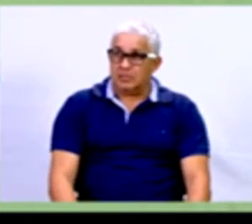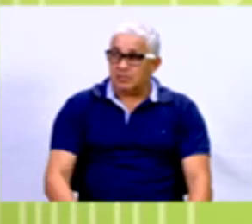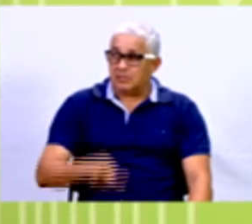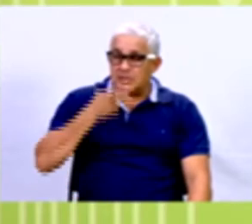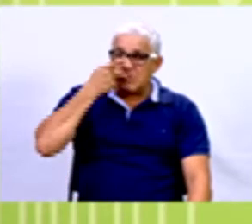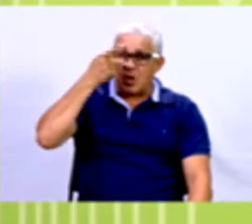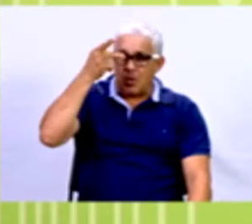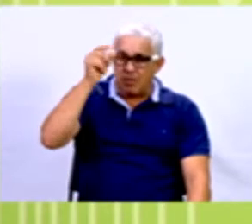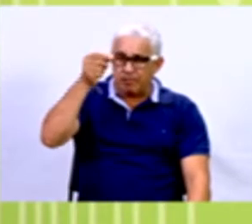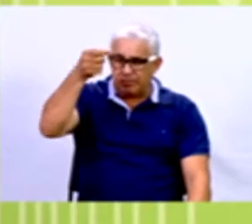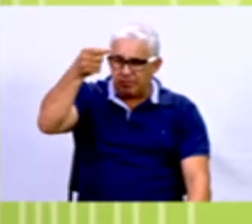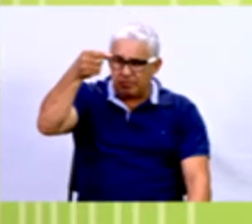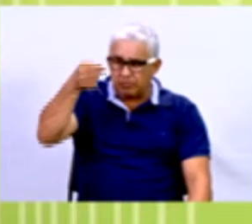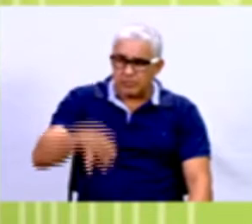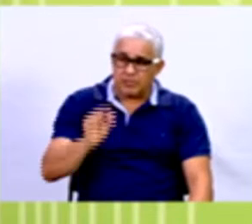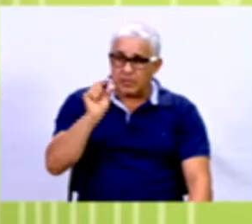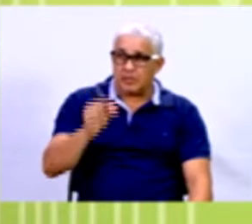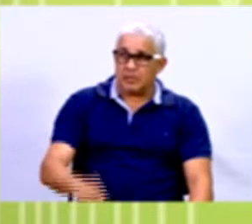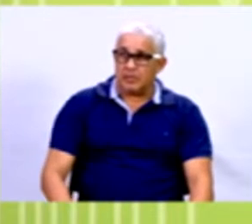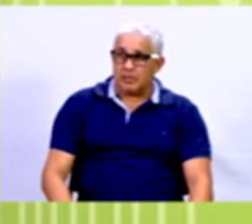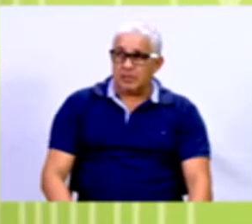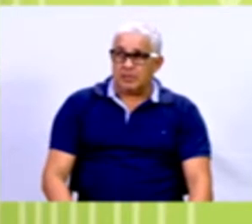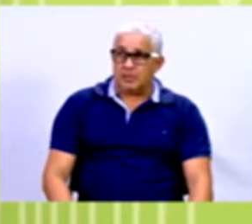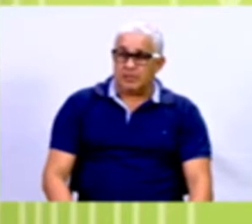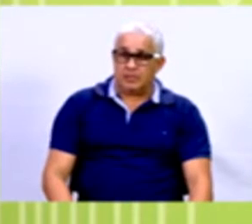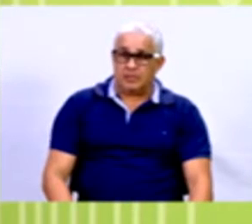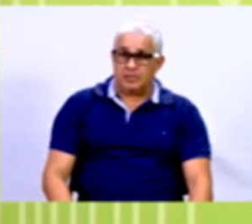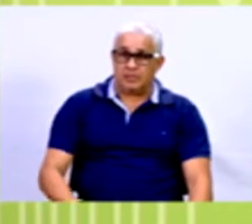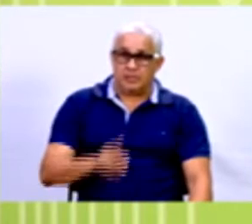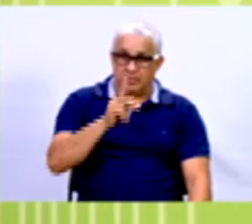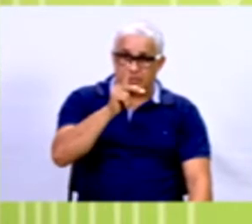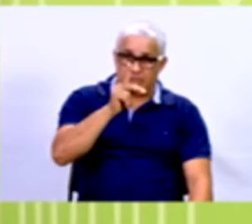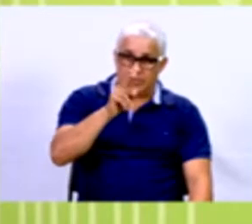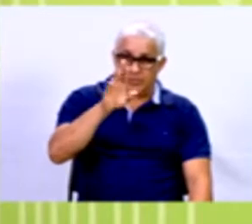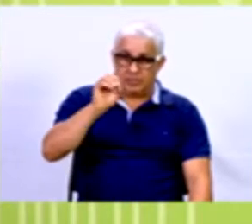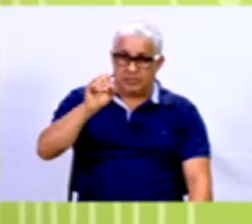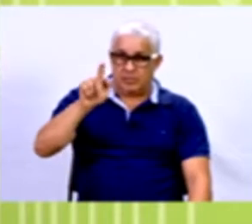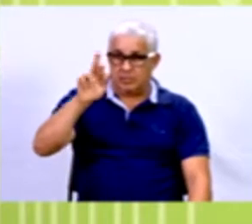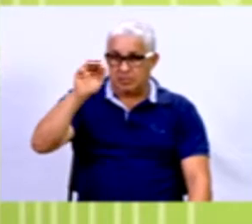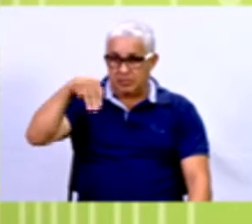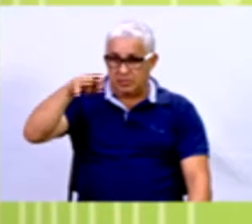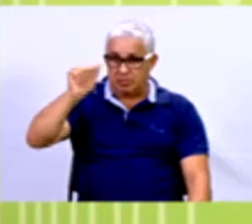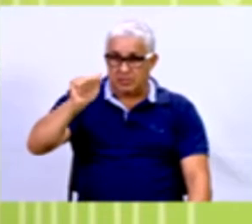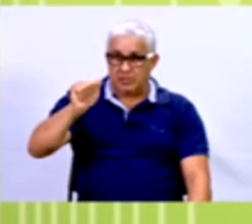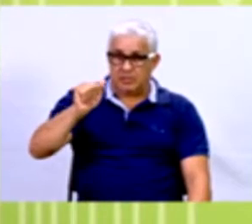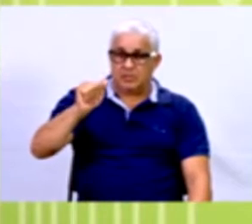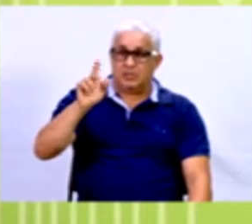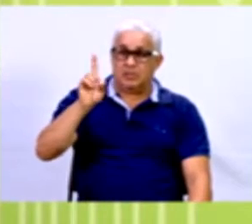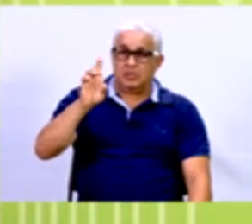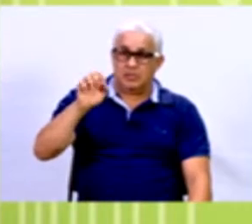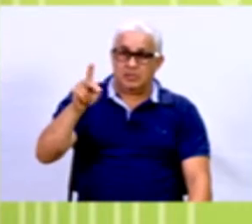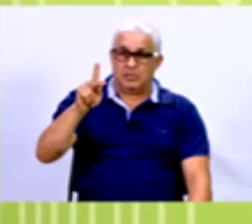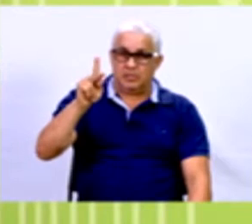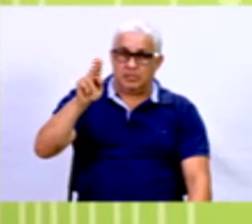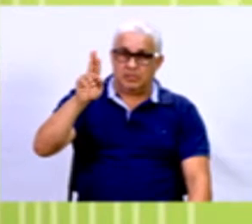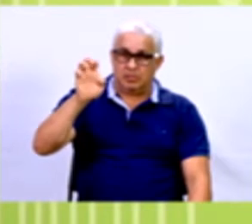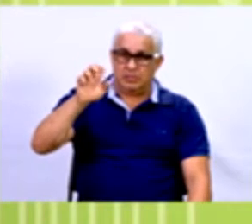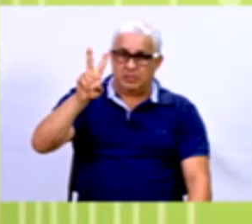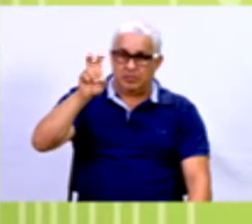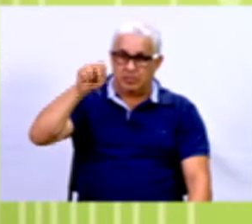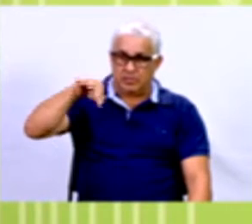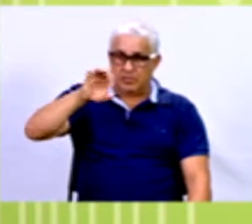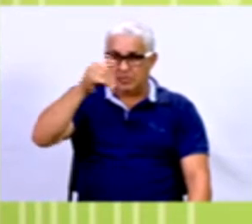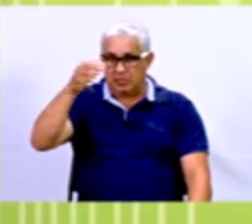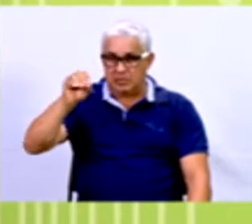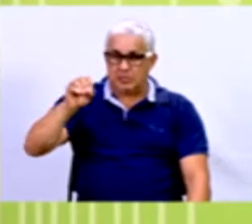é o PPRA. O Programa de Prevenção de Riscos Ambientais, nós falamos rapidamente dele, nós